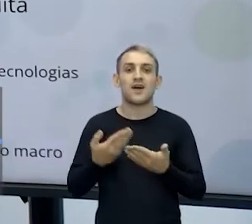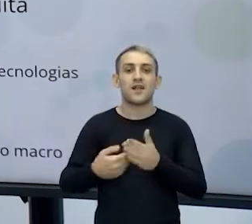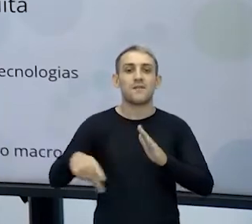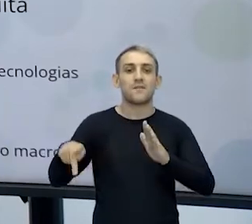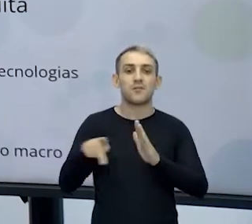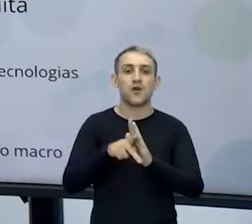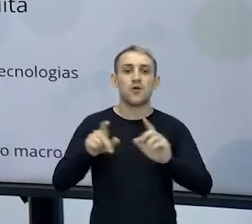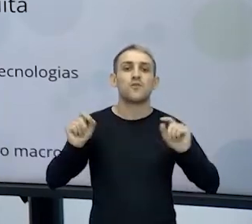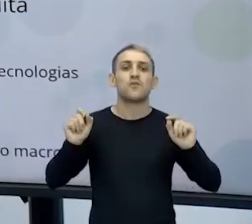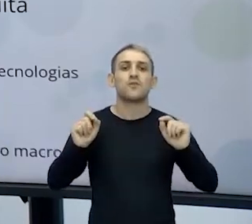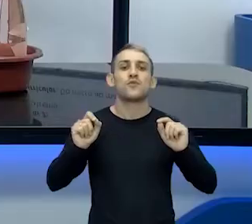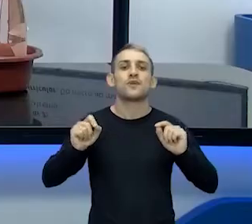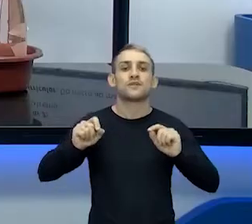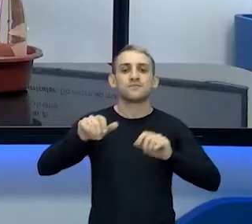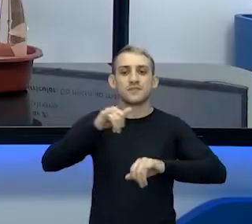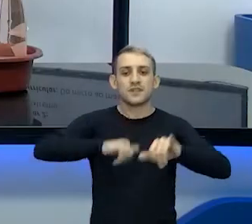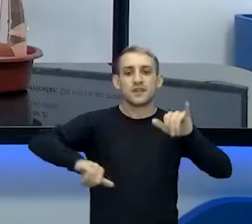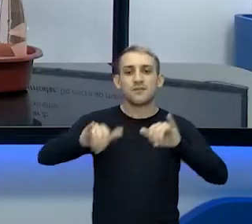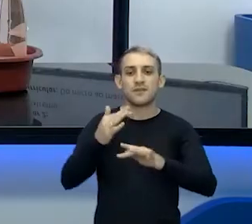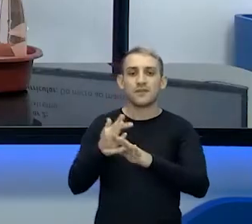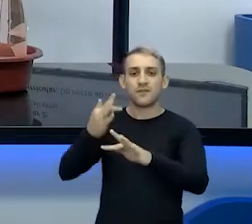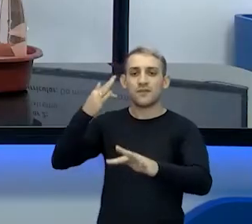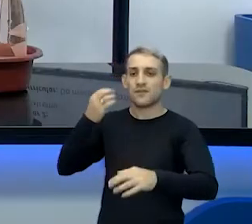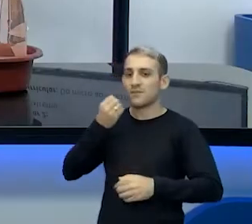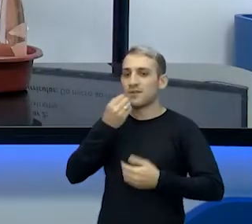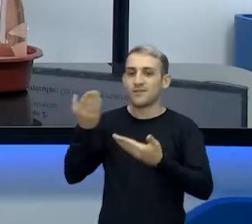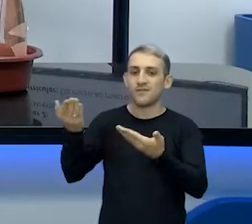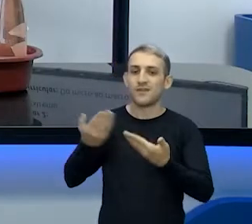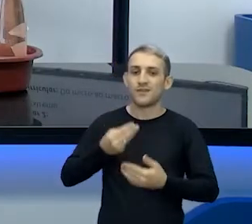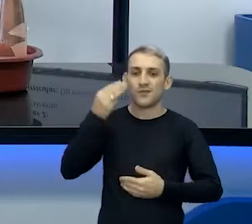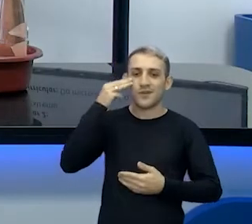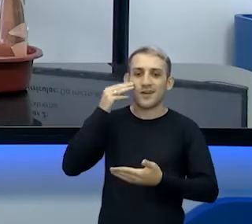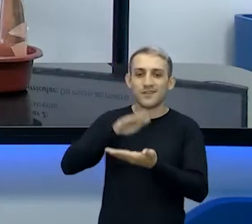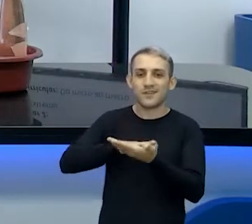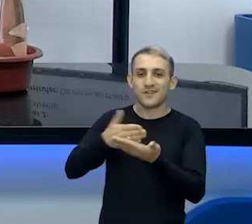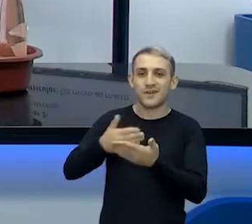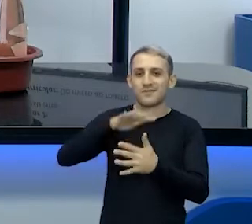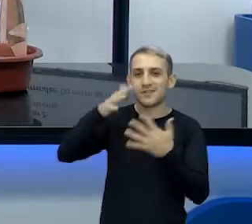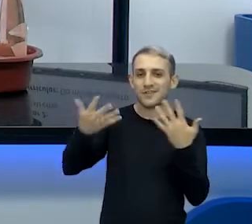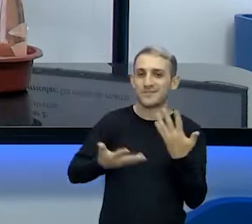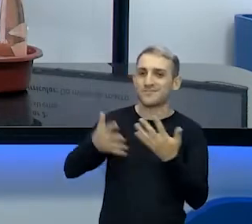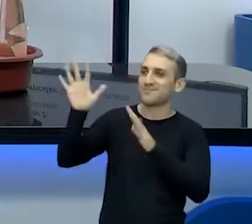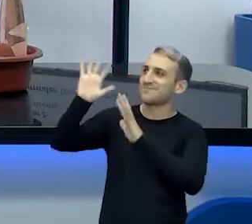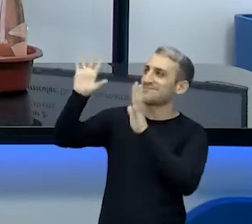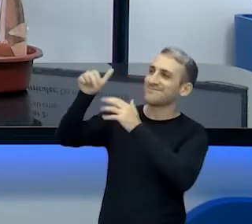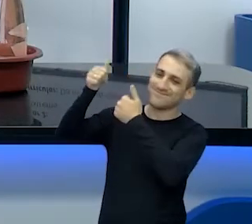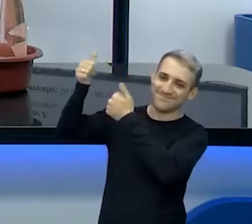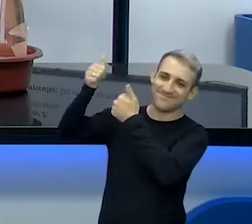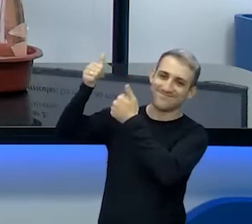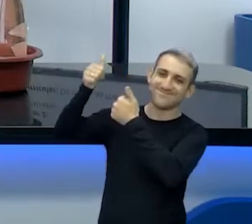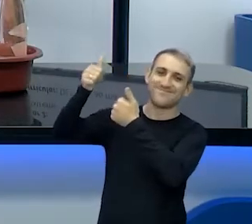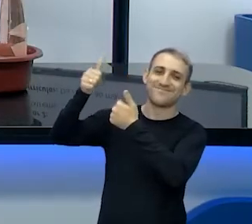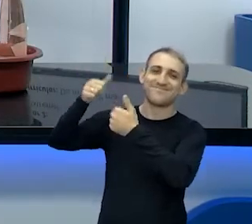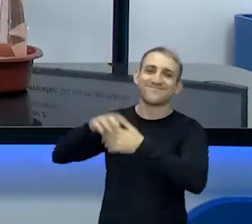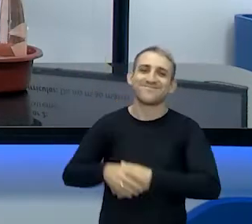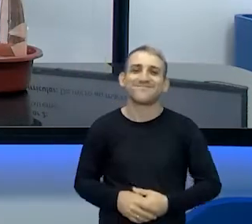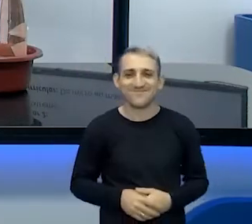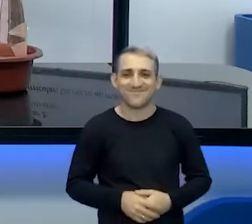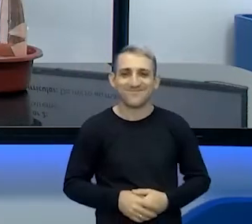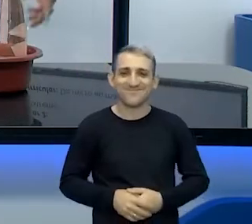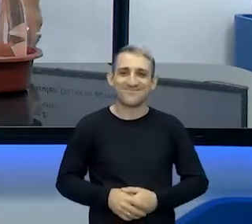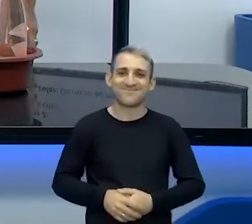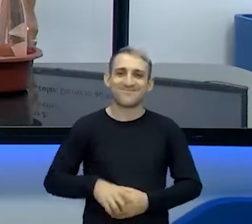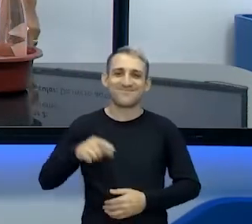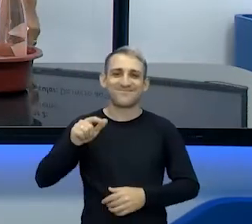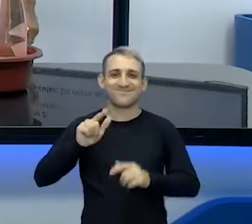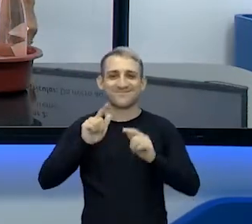Peso, Física e Química. Isso aí. Vamos dar boa-vinda também para o Laércio, aqui nosso intérprete de Libras. Fala, Laércio! Tudo bem? Nossa, a alegria